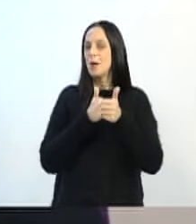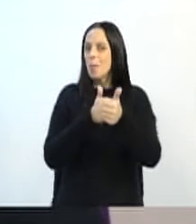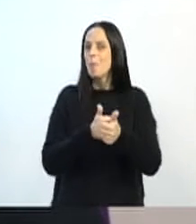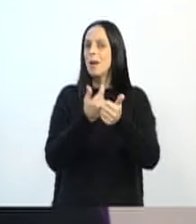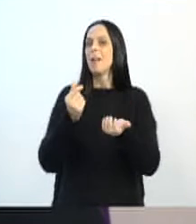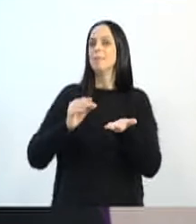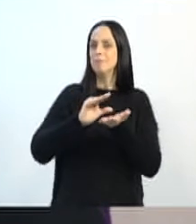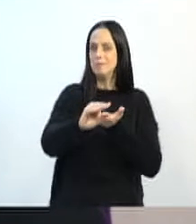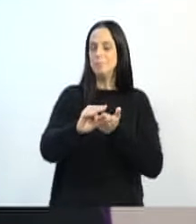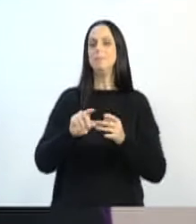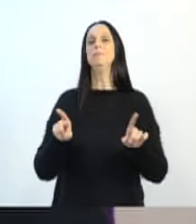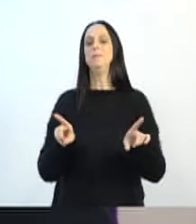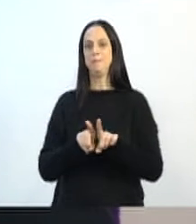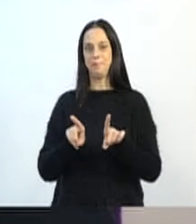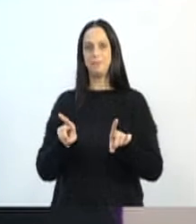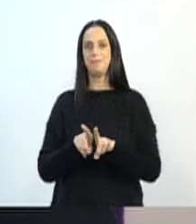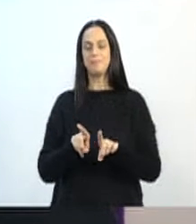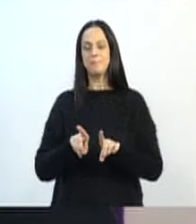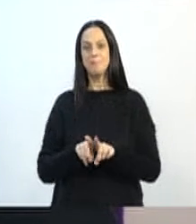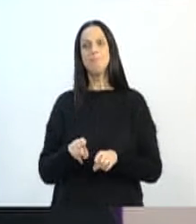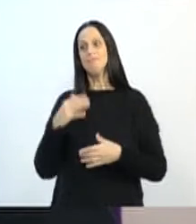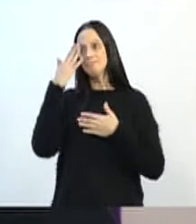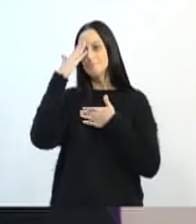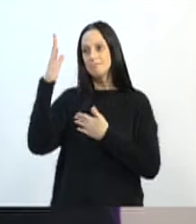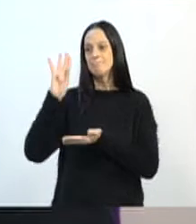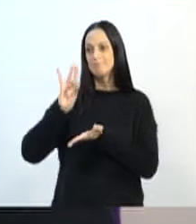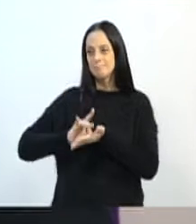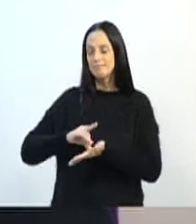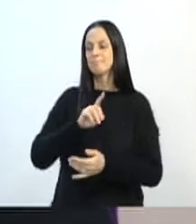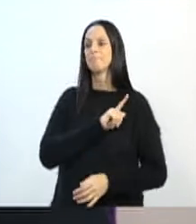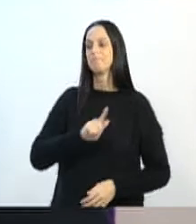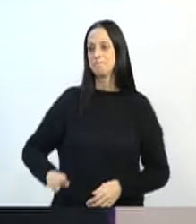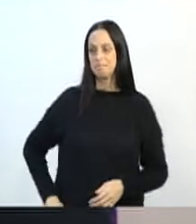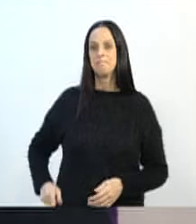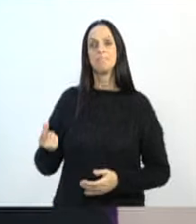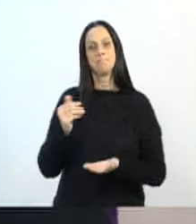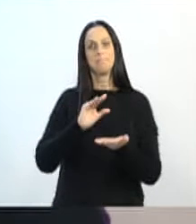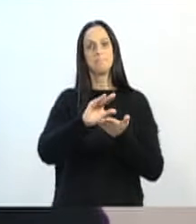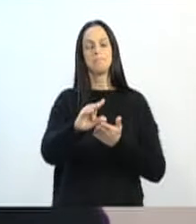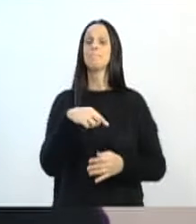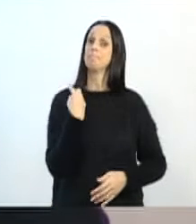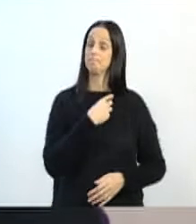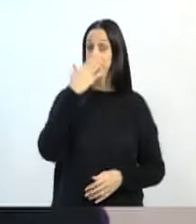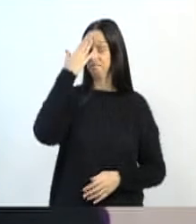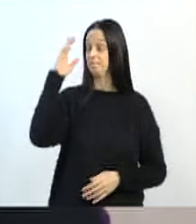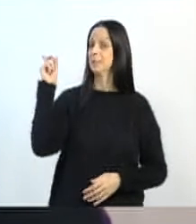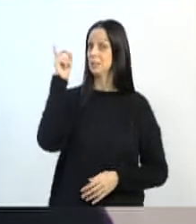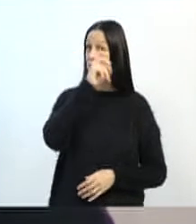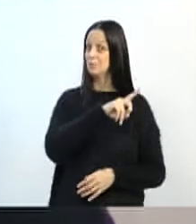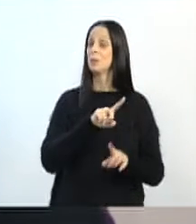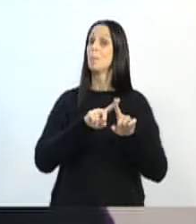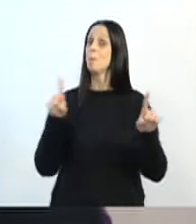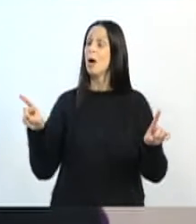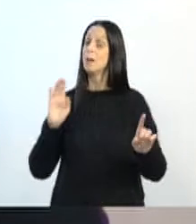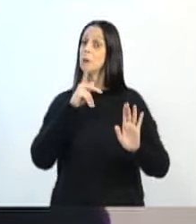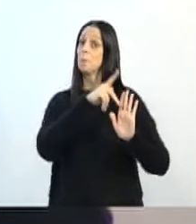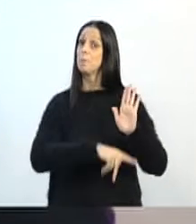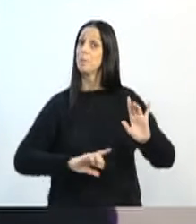que começar essa obra, agradecer realmente esse encaminhamento. A gente sabe que é difícil, mas estavam prontos os projetos, não